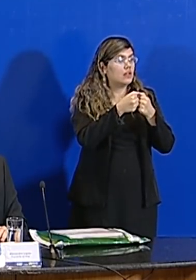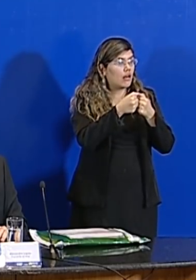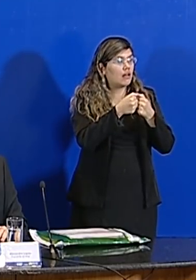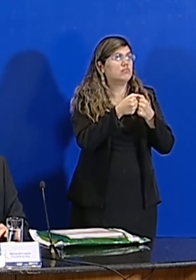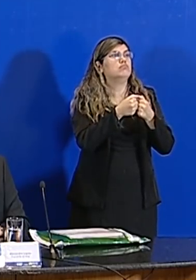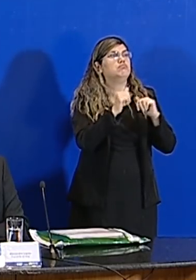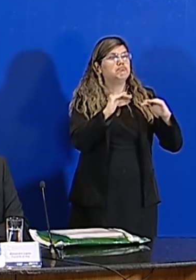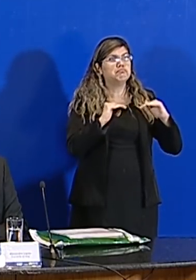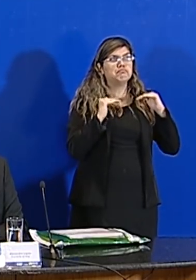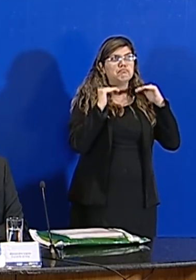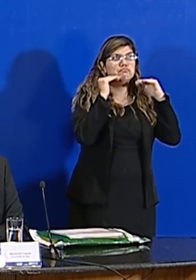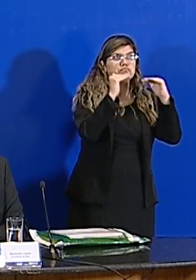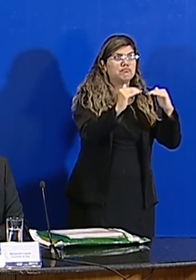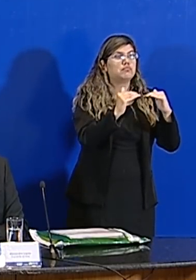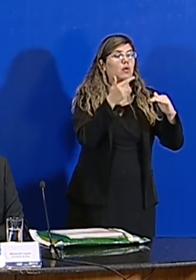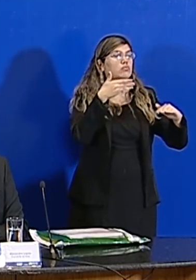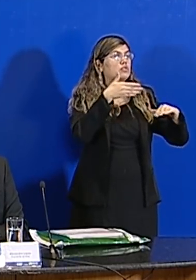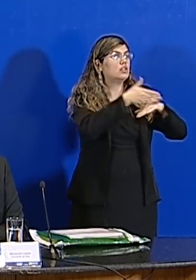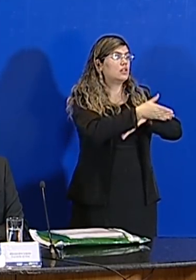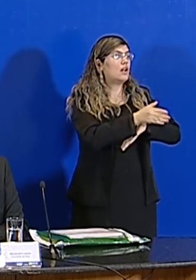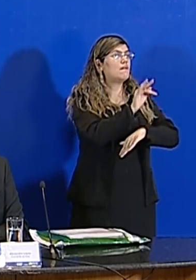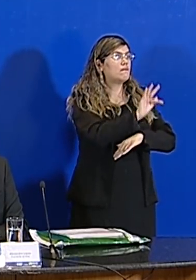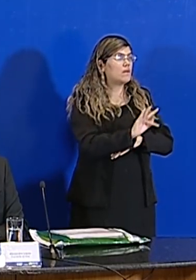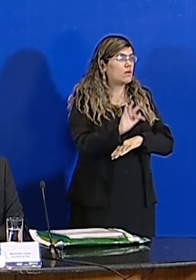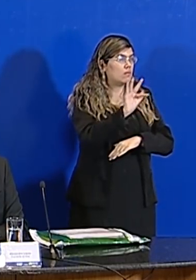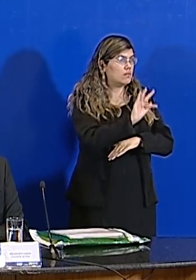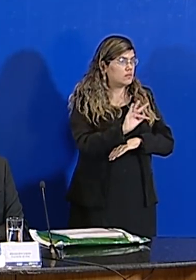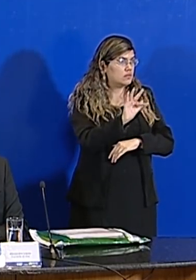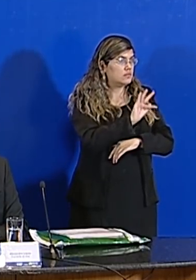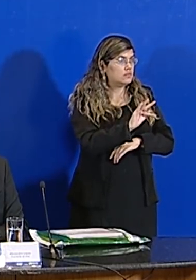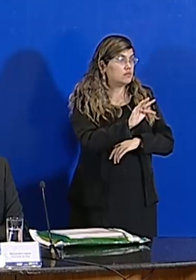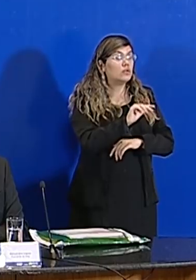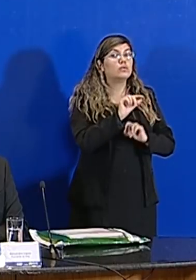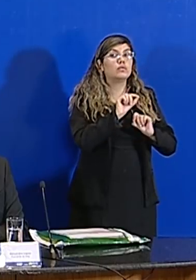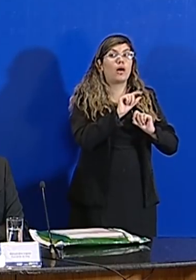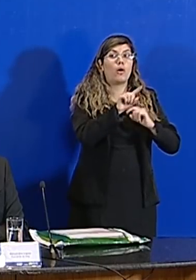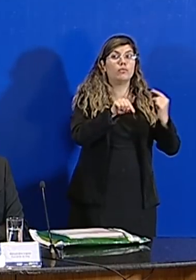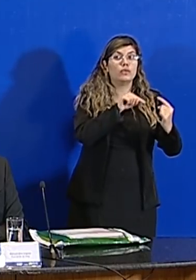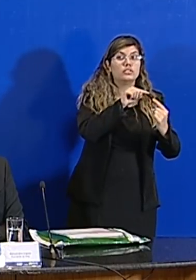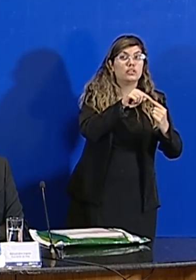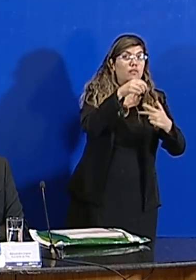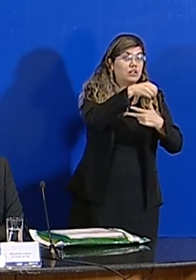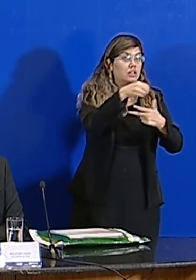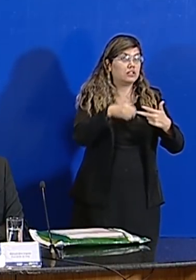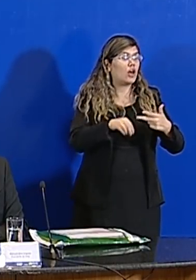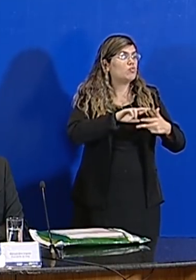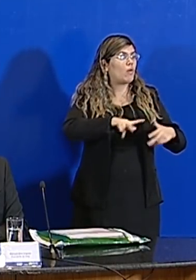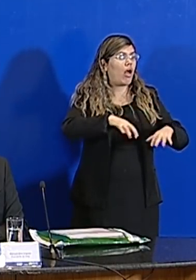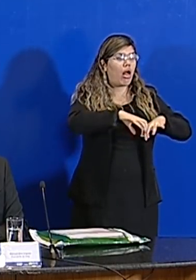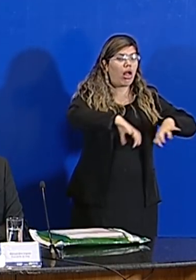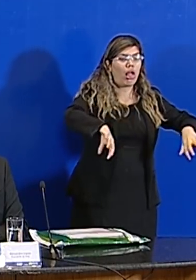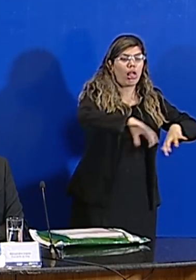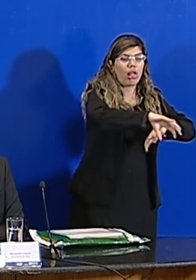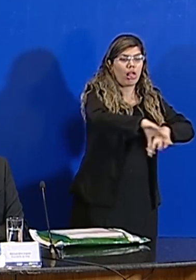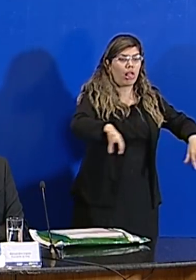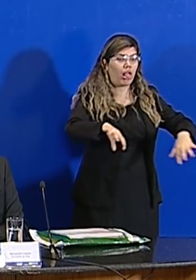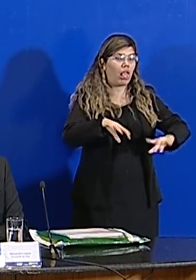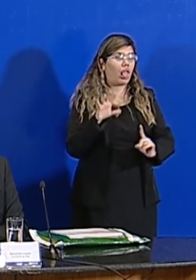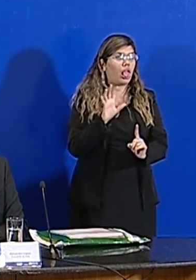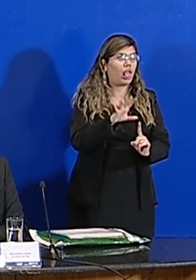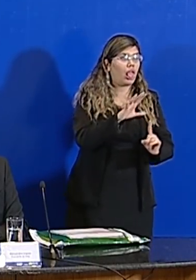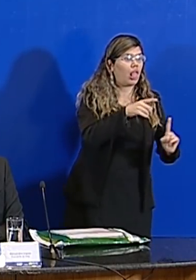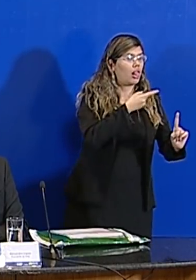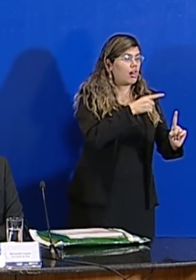para conseguir entrar na faculdade. O objetivo do Enem não é dividir, nem polemizar, nem doutrinar.